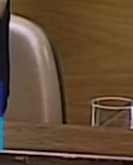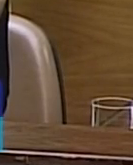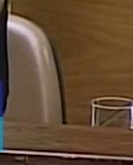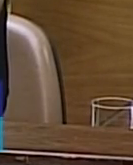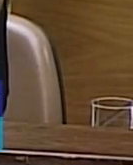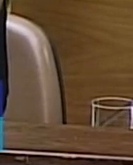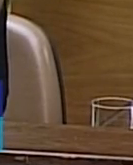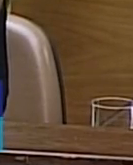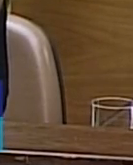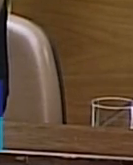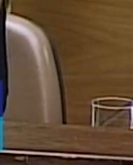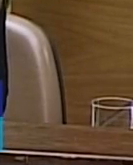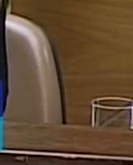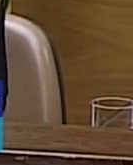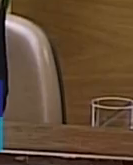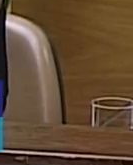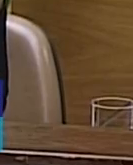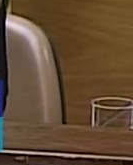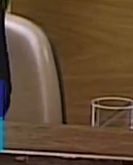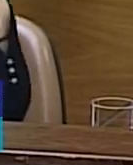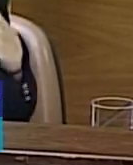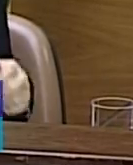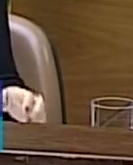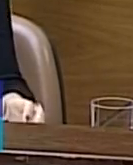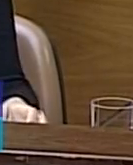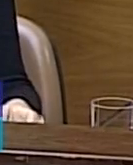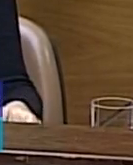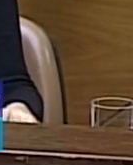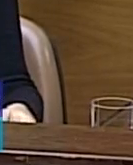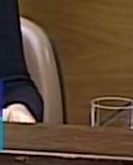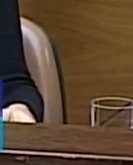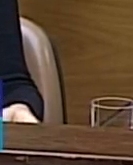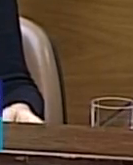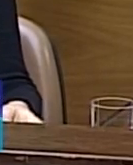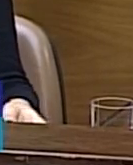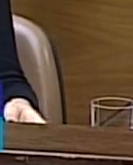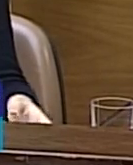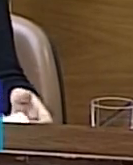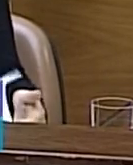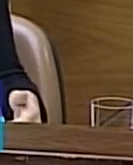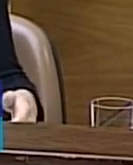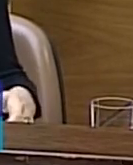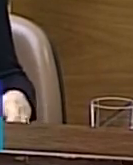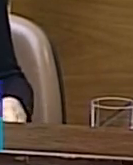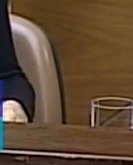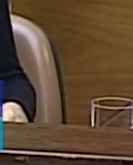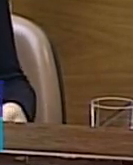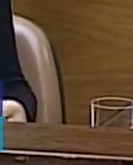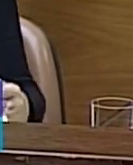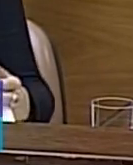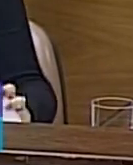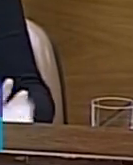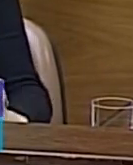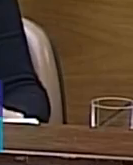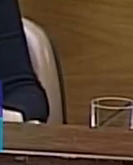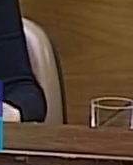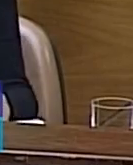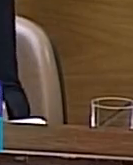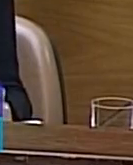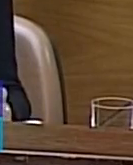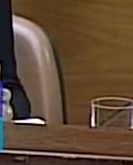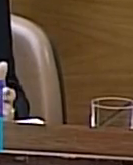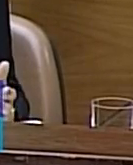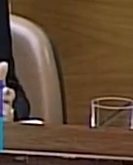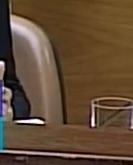até por conta dessas taxas de produtividade das Polícias e como a gente não tem muitos mecanismos para verificar se a polícia tá atuando bem ou não